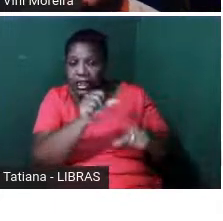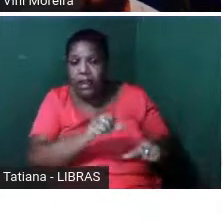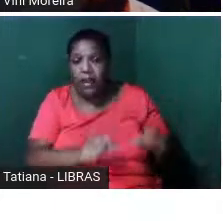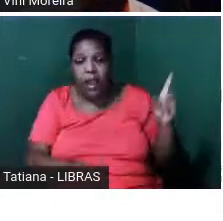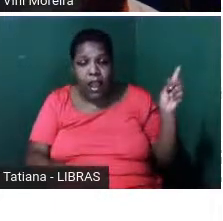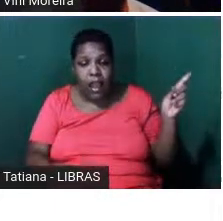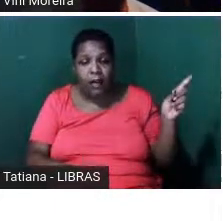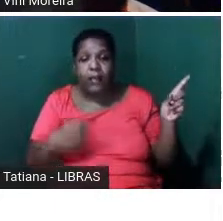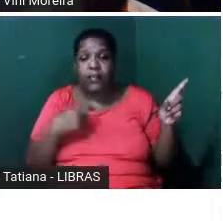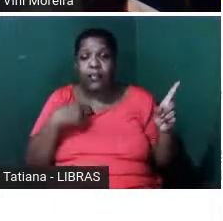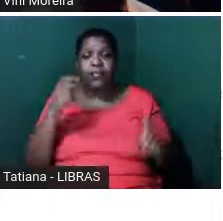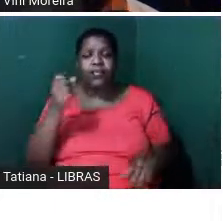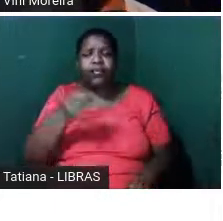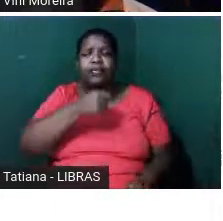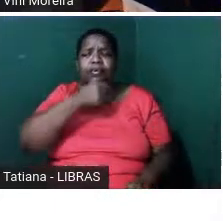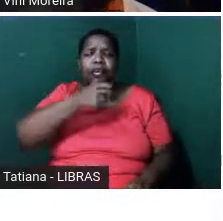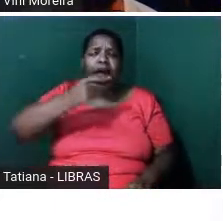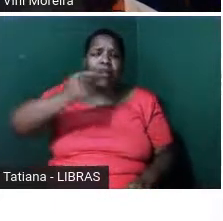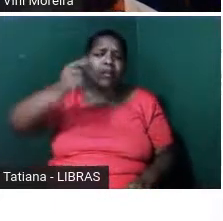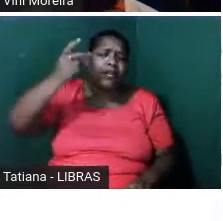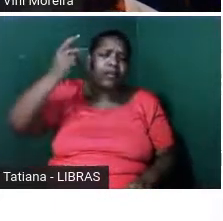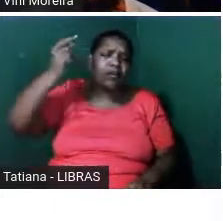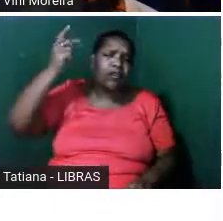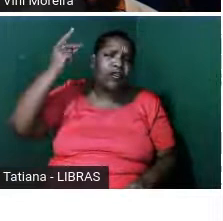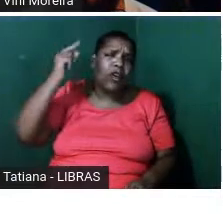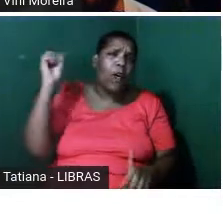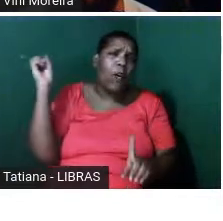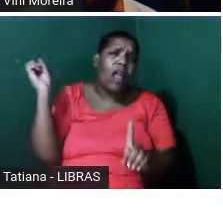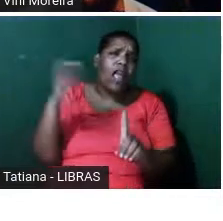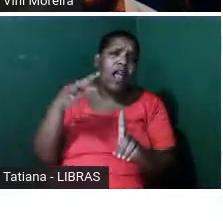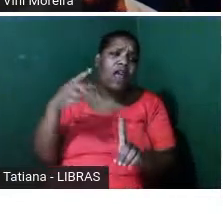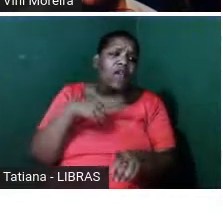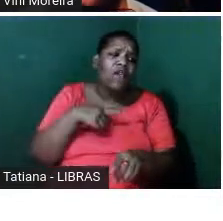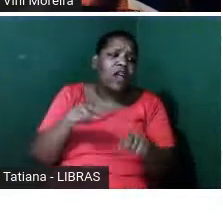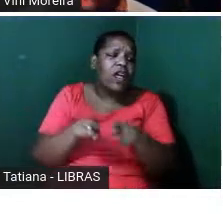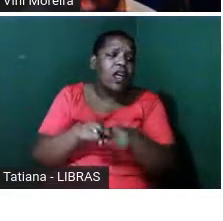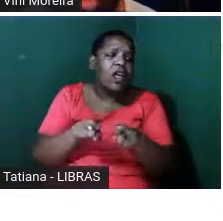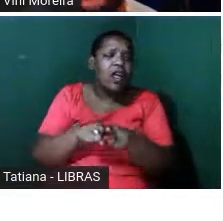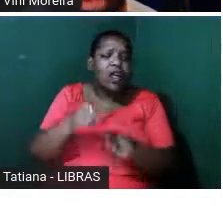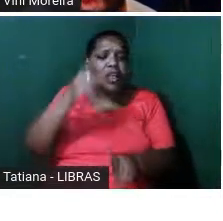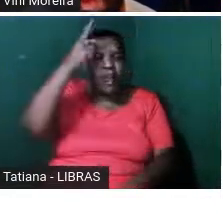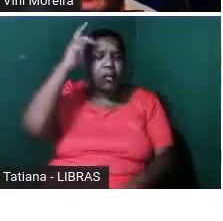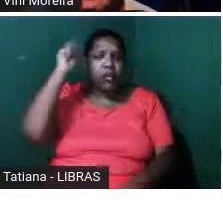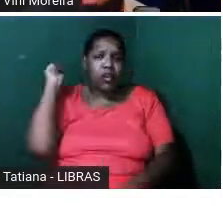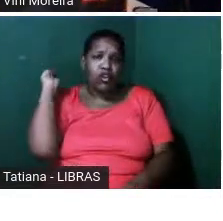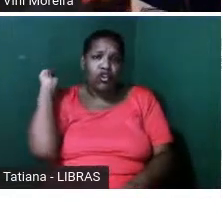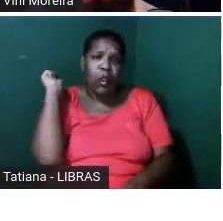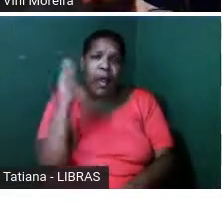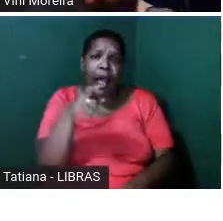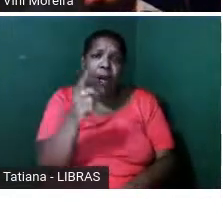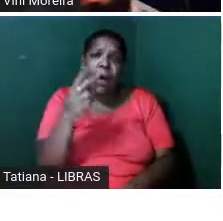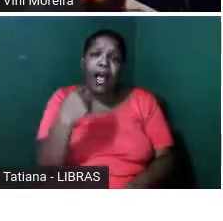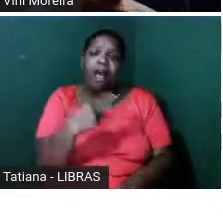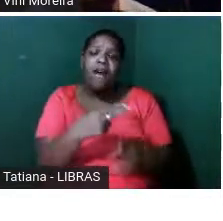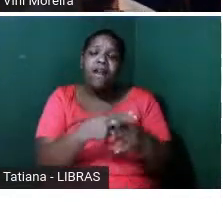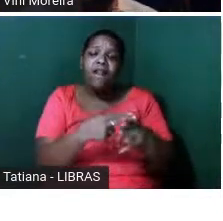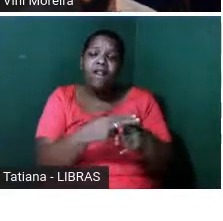Esse é o efeito antigo cantil antigo de alguém jogar uma faca em outra pessoa